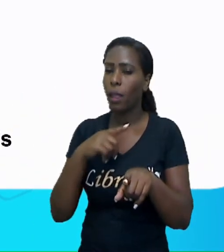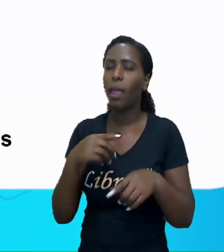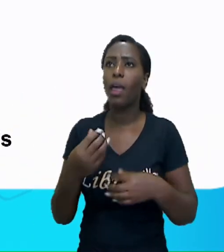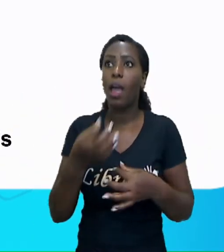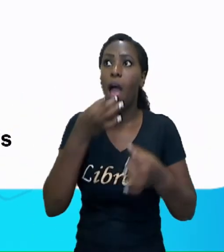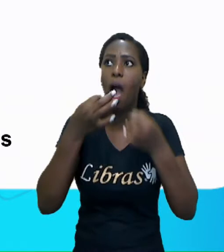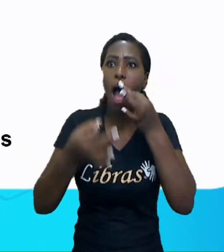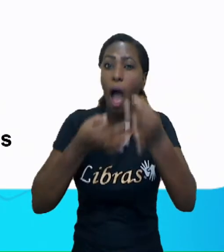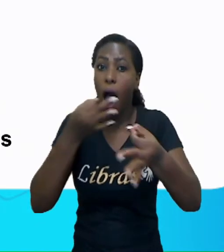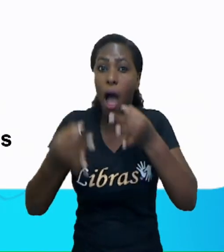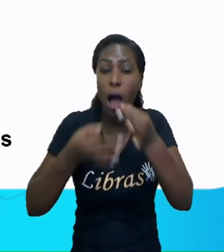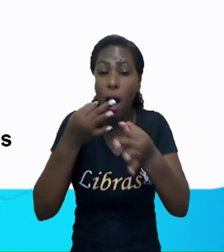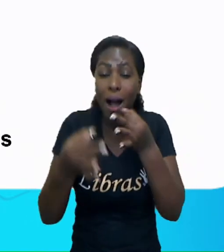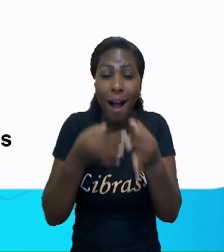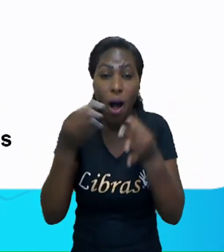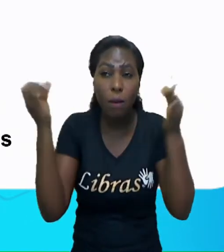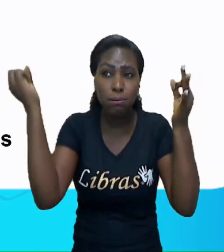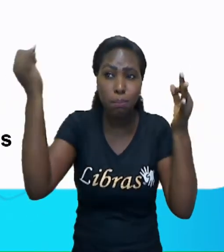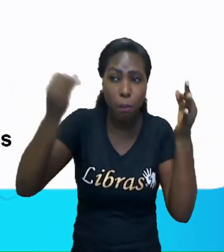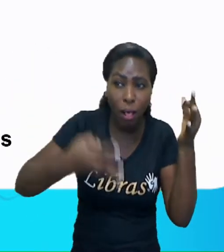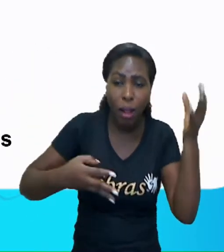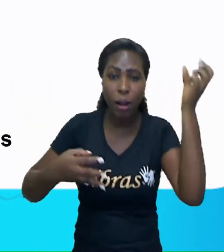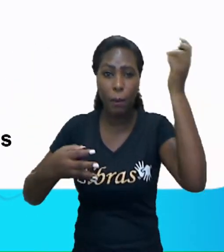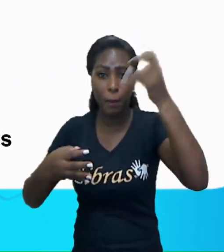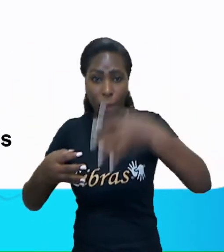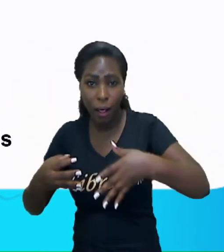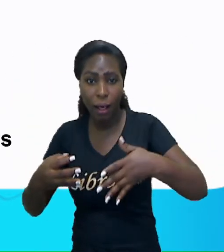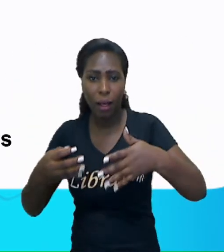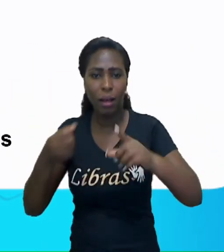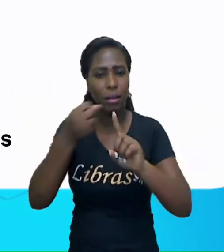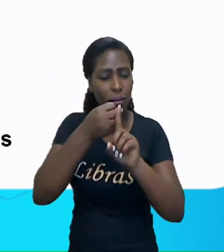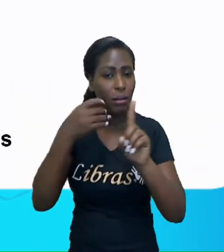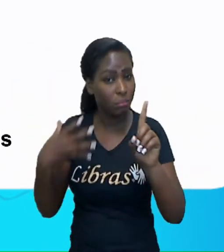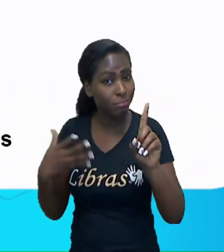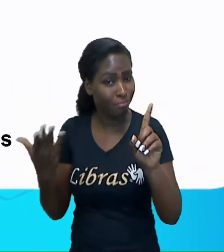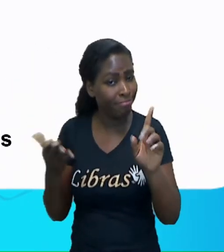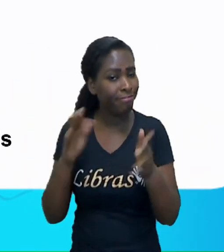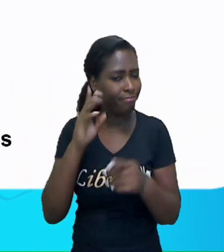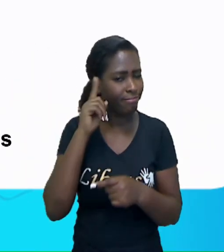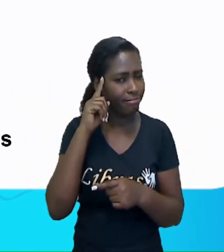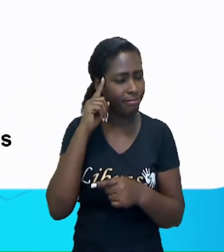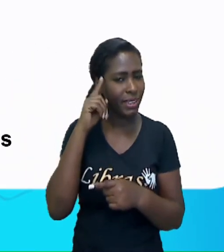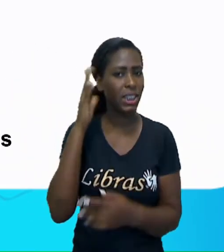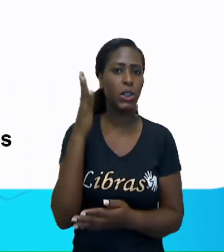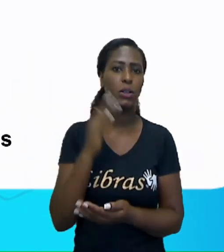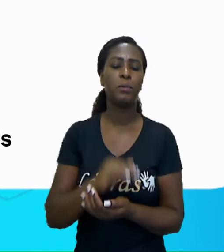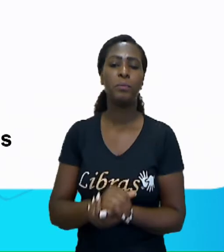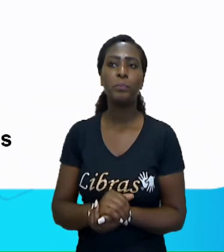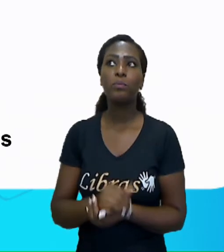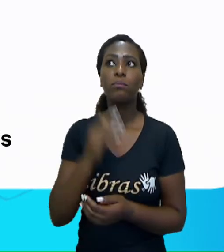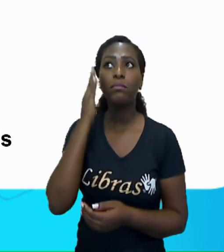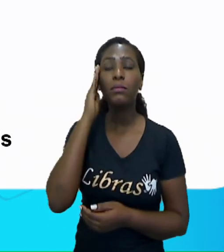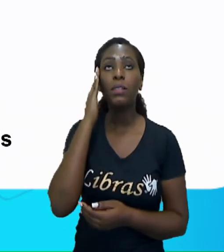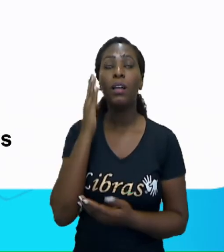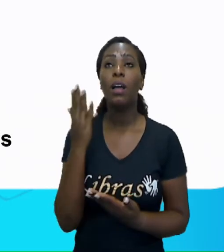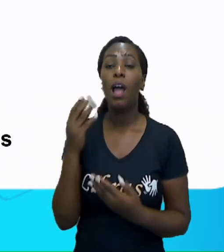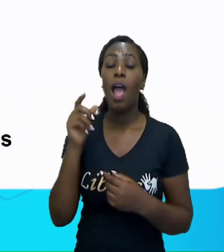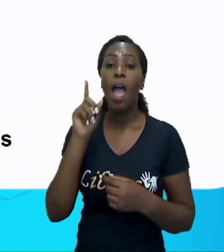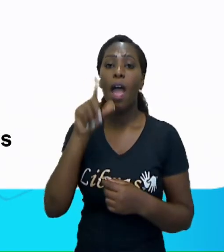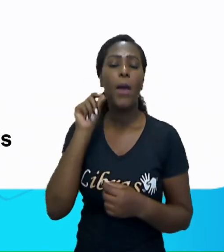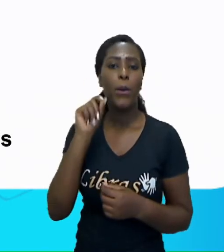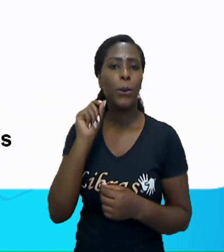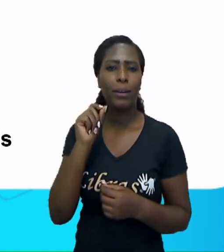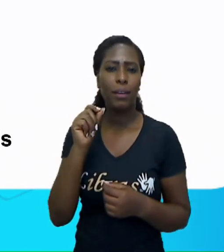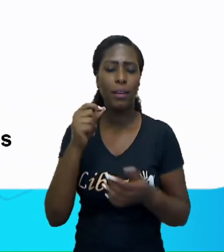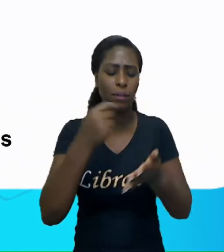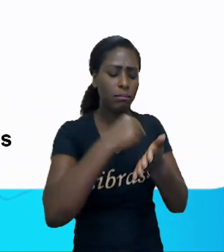Essa persuasão e essa argumentação é o que você vai colocar na sua carta e vai comprovar que